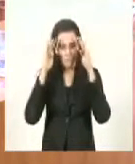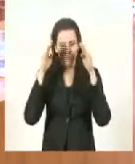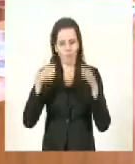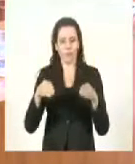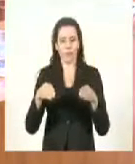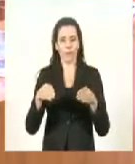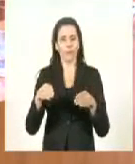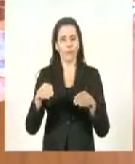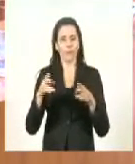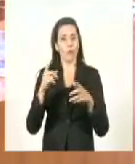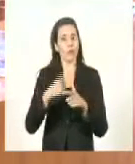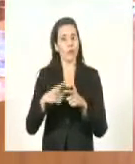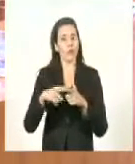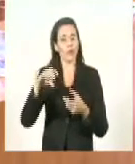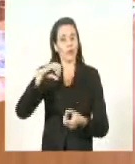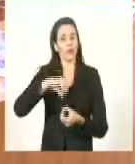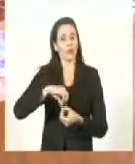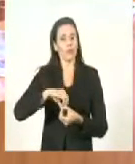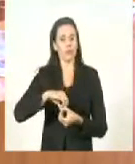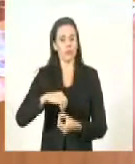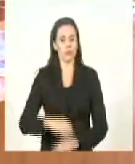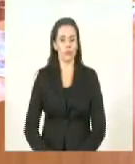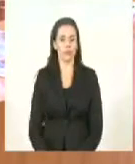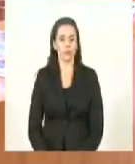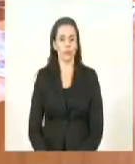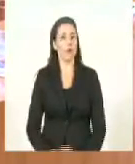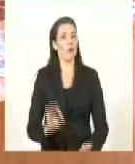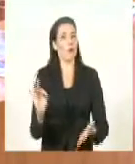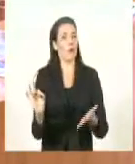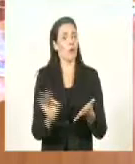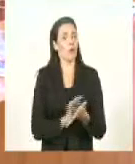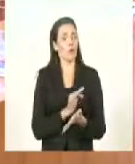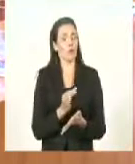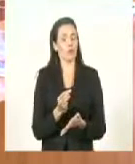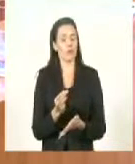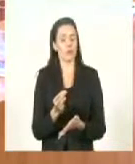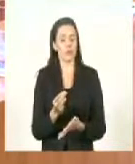E veja bem, cada contrato é feito no momento.